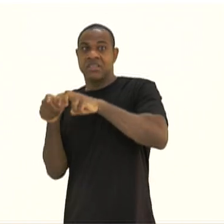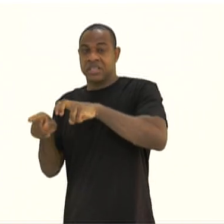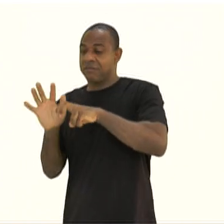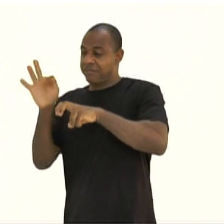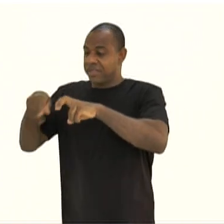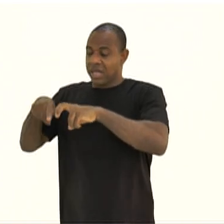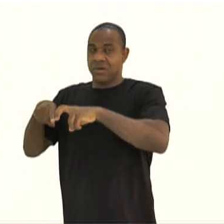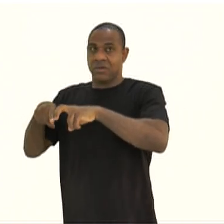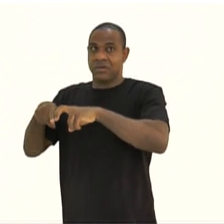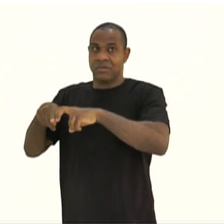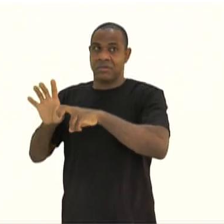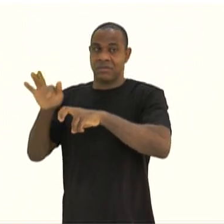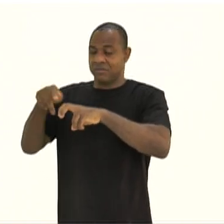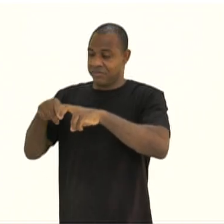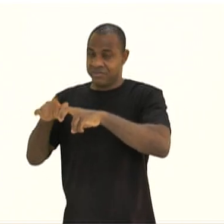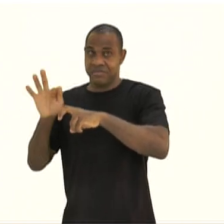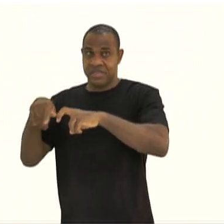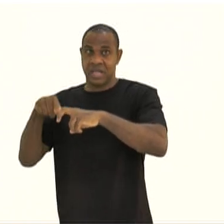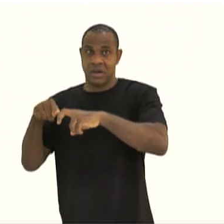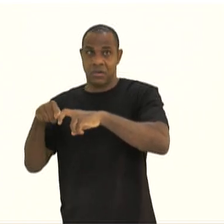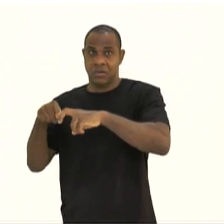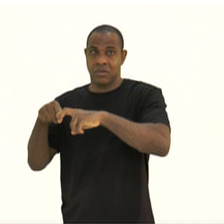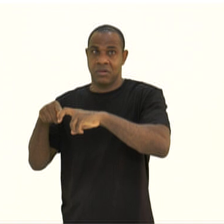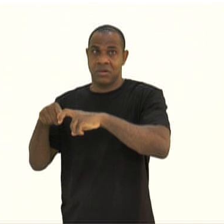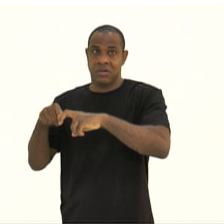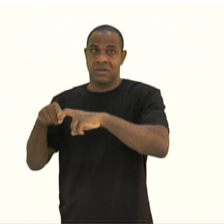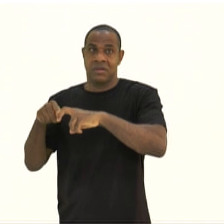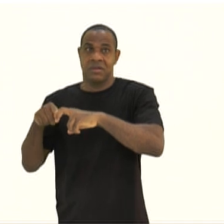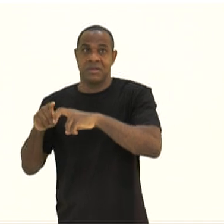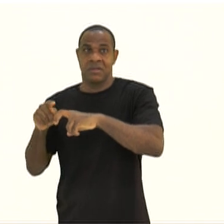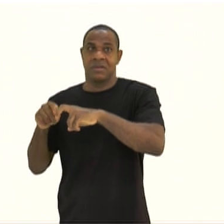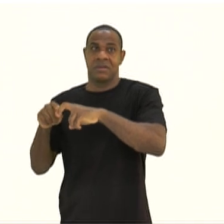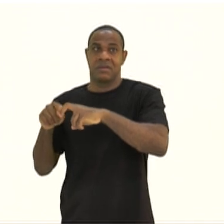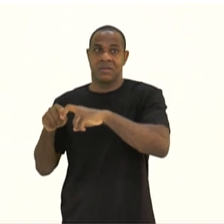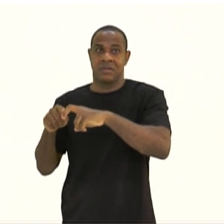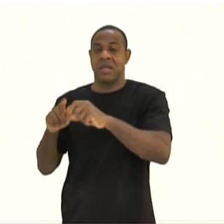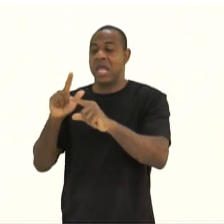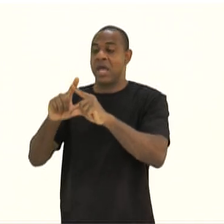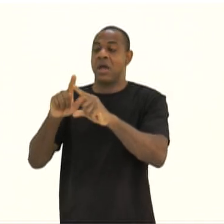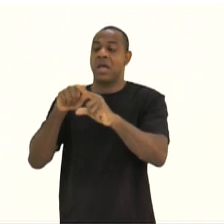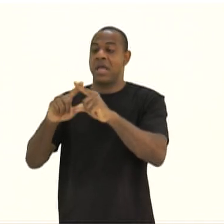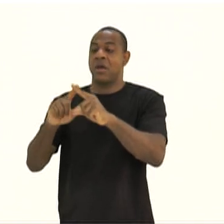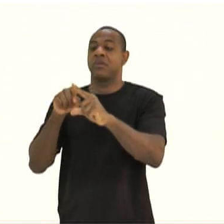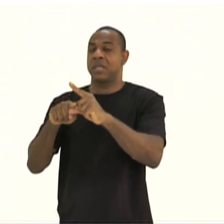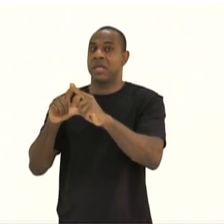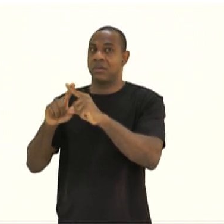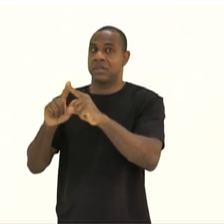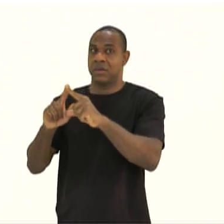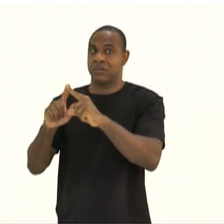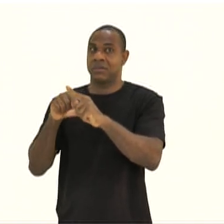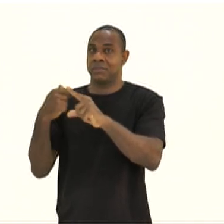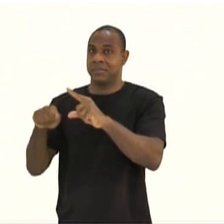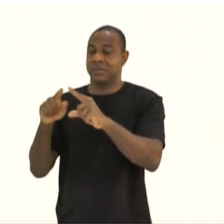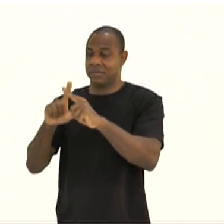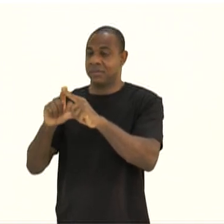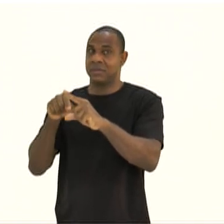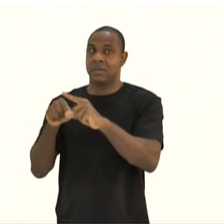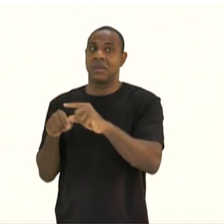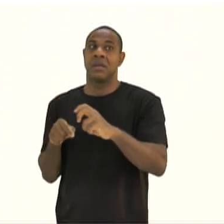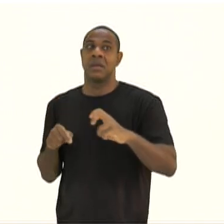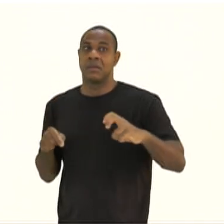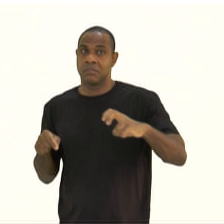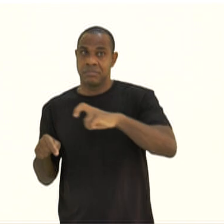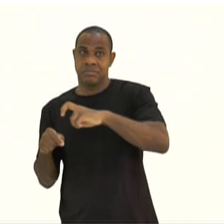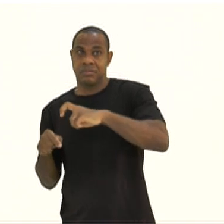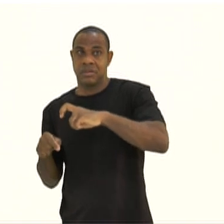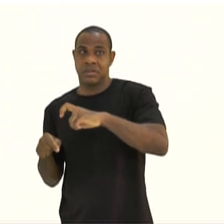final, tá? Então, para a gente ter aquele delta V, né, a gente precisa usar esses dois dados aqui na fórmula, tá?